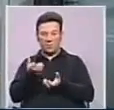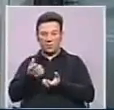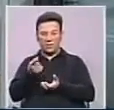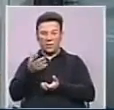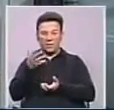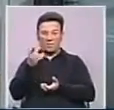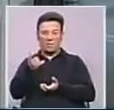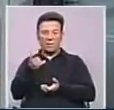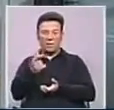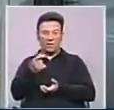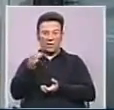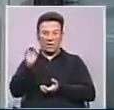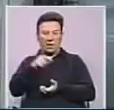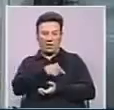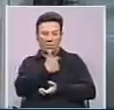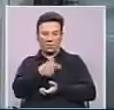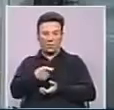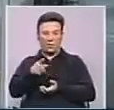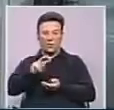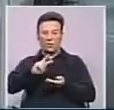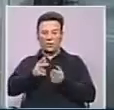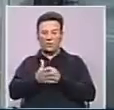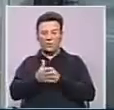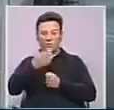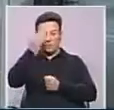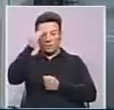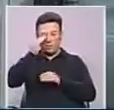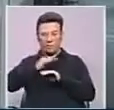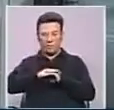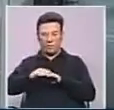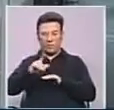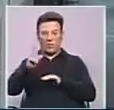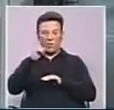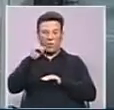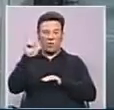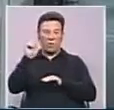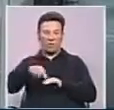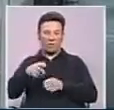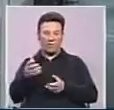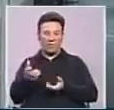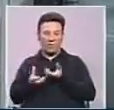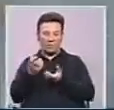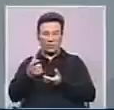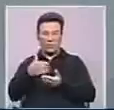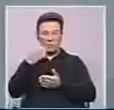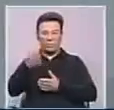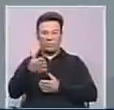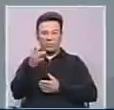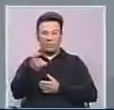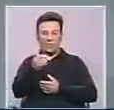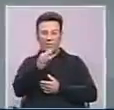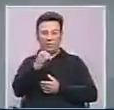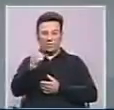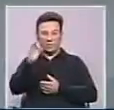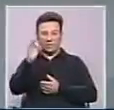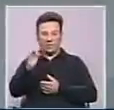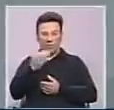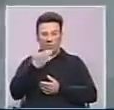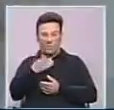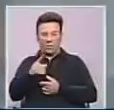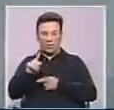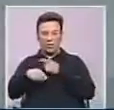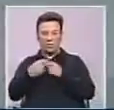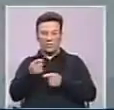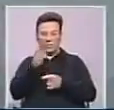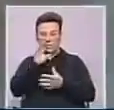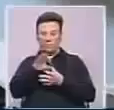1000 graus, o processo de vidragem, a seguir uma nova cozura a 1400 graus, depois